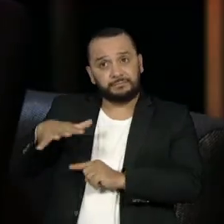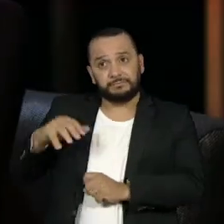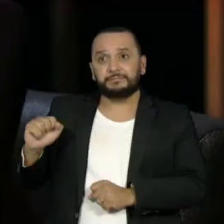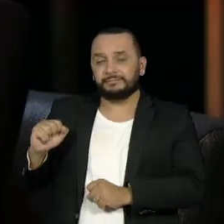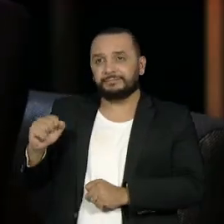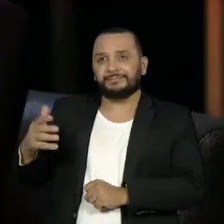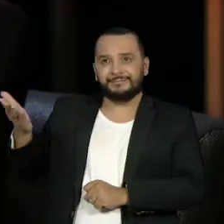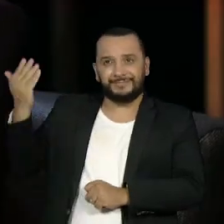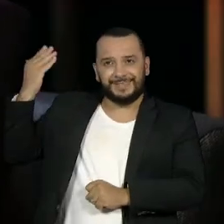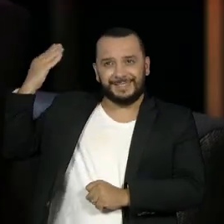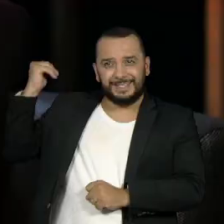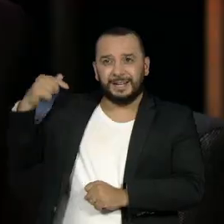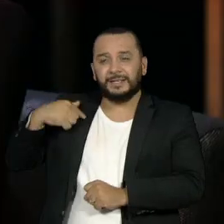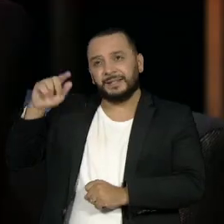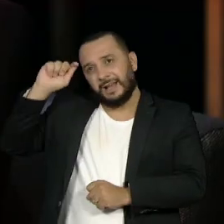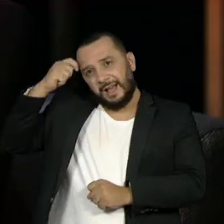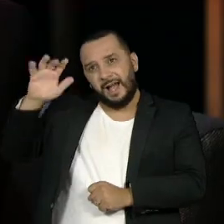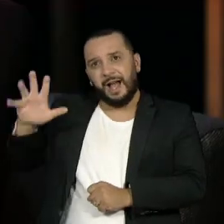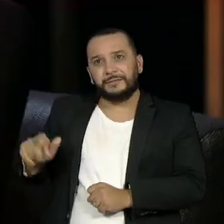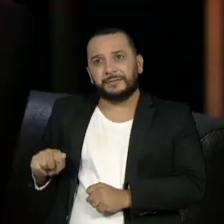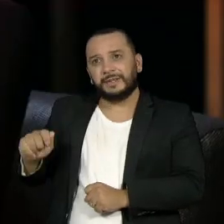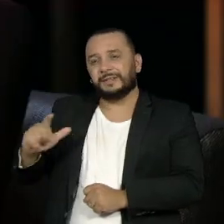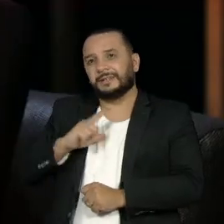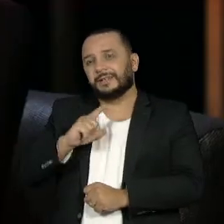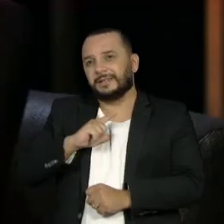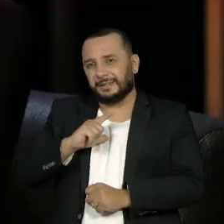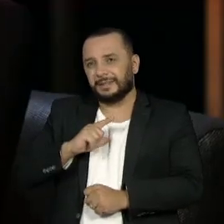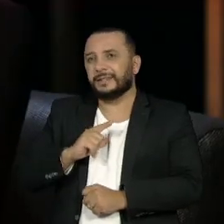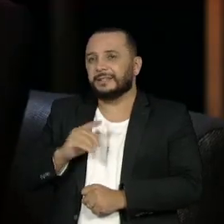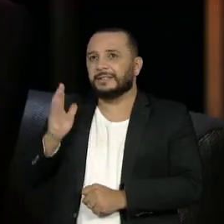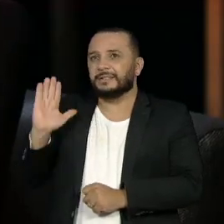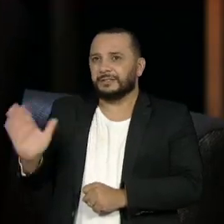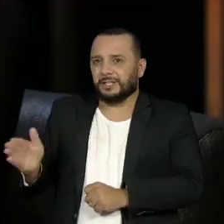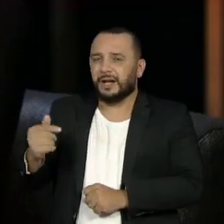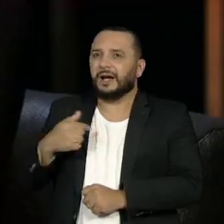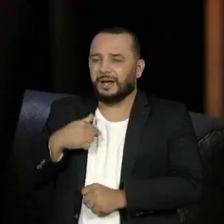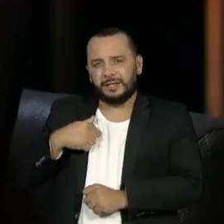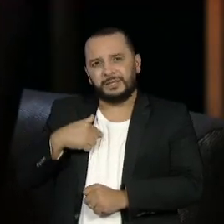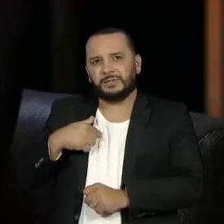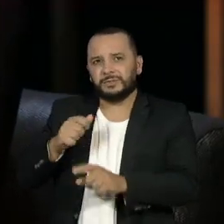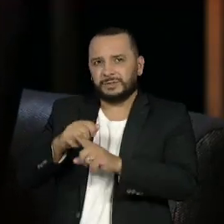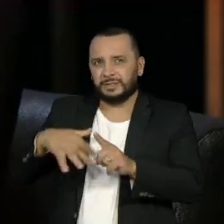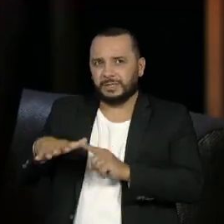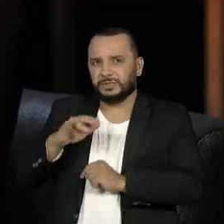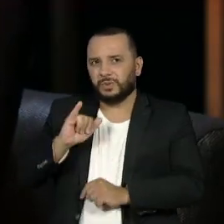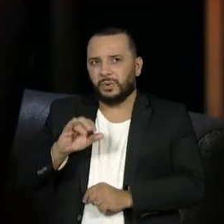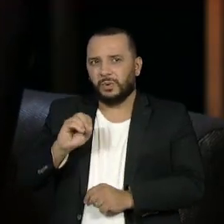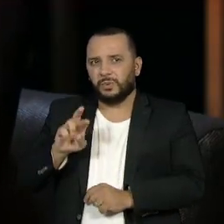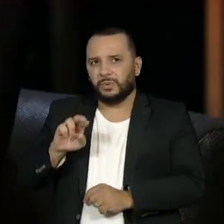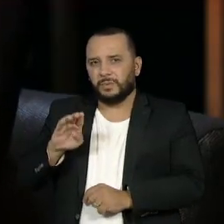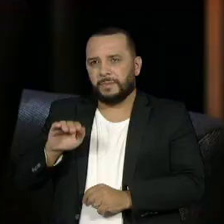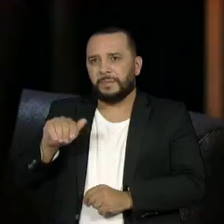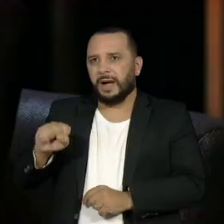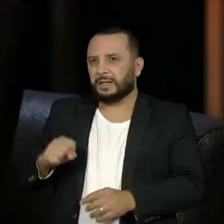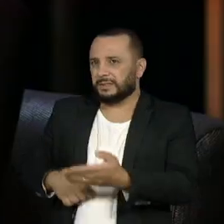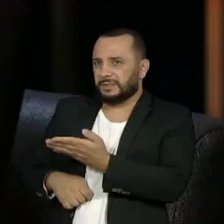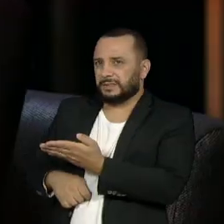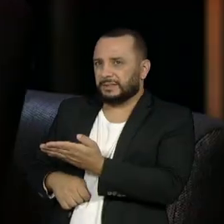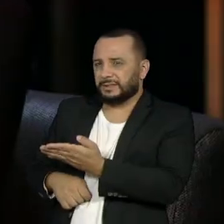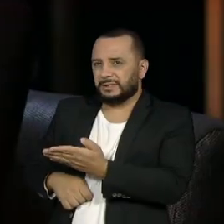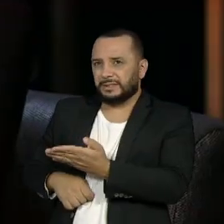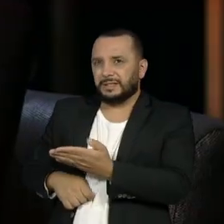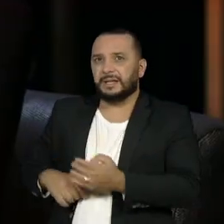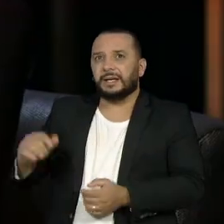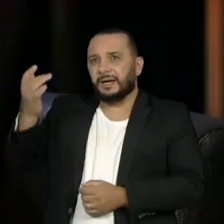15 anos vocês traz na África quantas sociedade sociedade de Ouro BA por exemplo é uma sociedade em que os